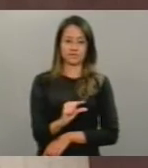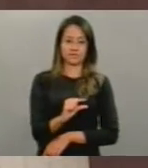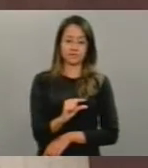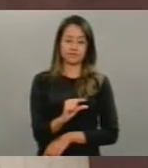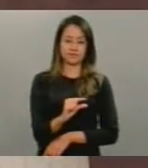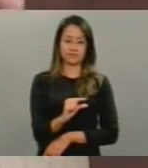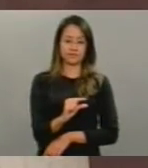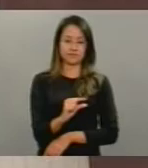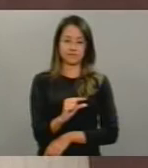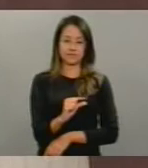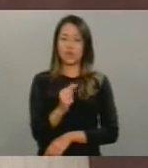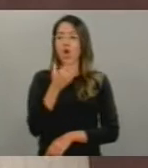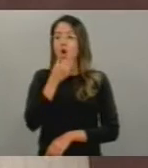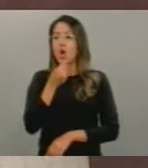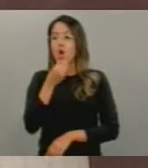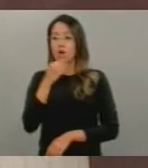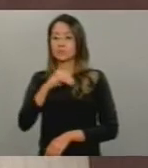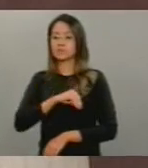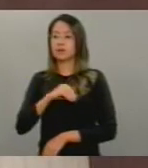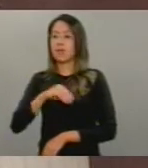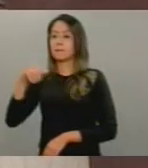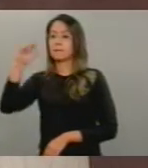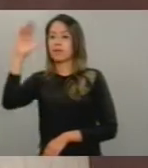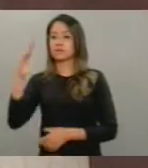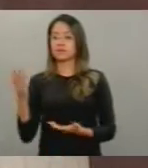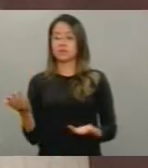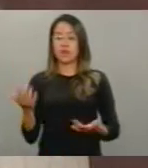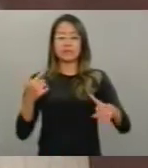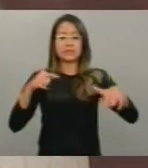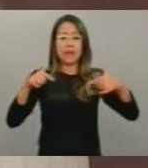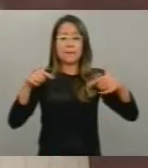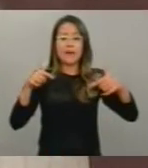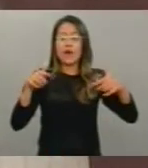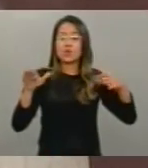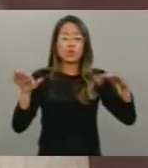média, cumprindo as mesmas funções. As mulheres que estão aqui